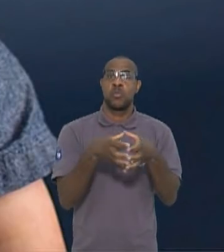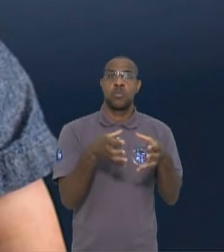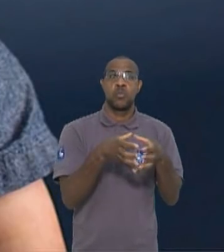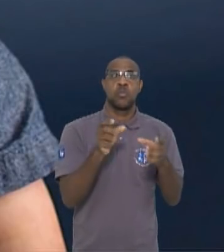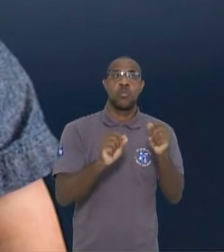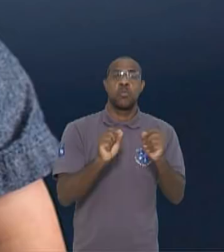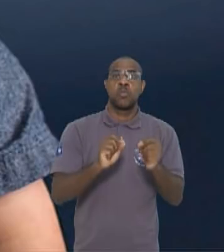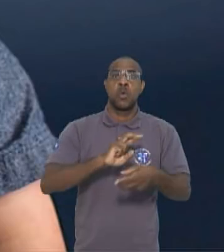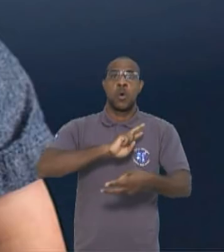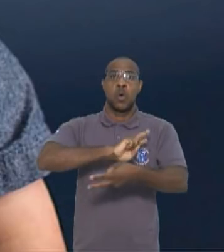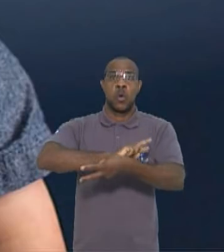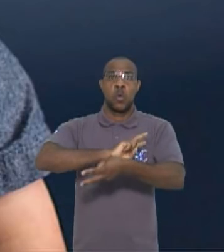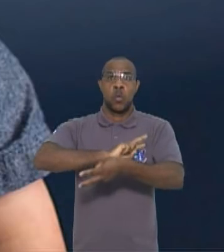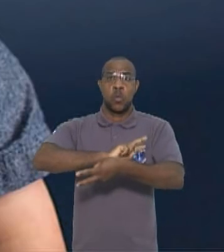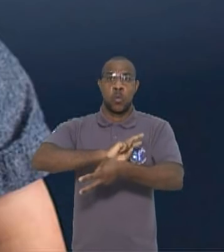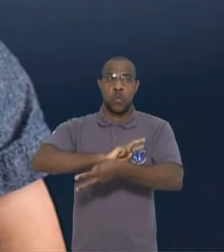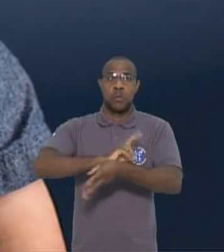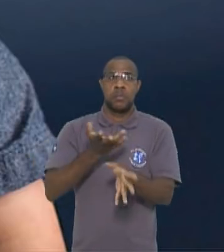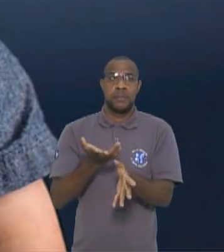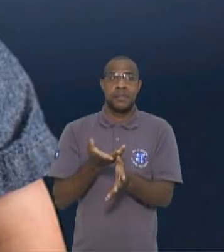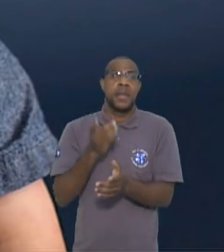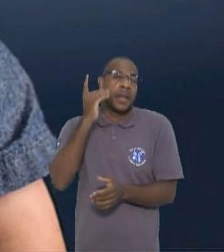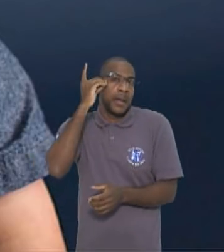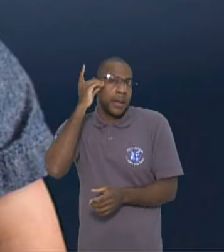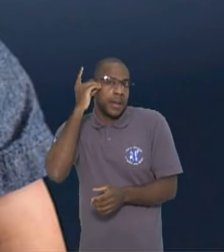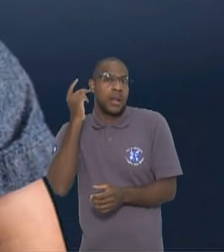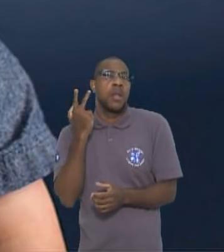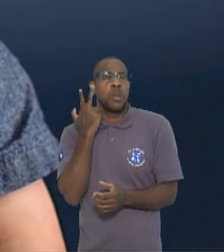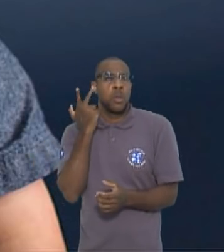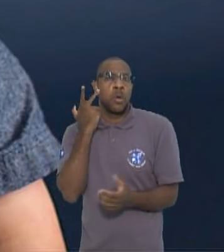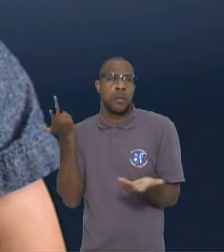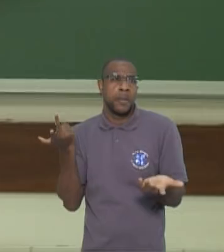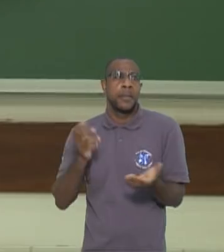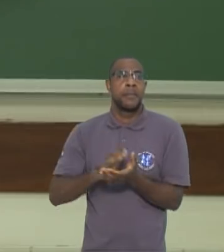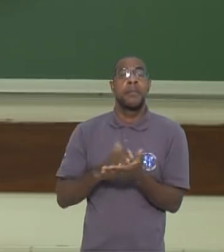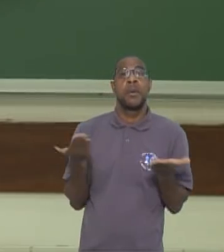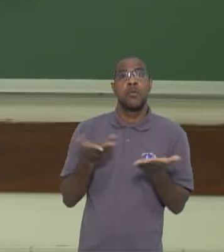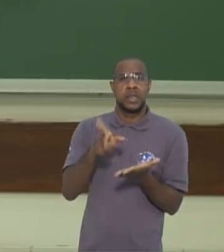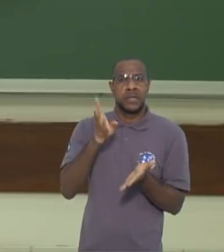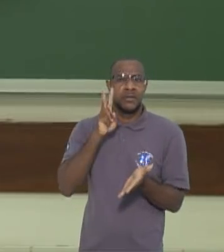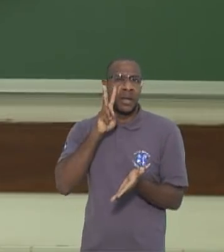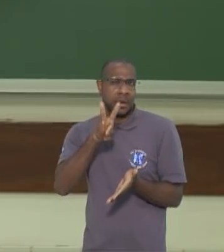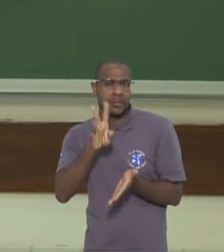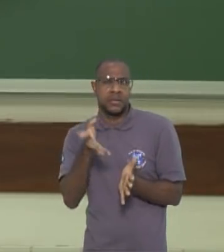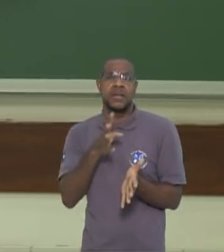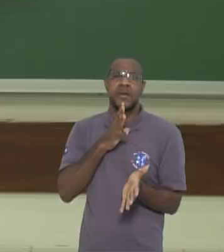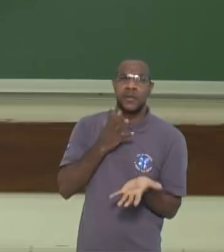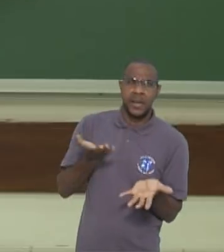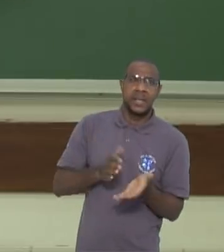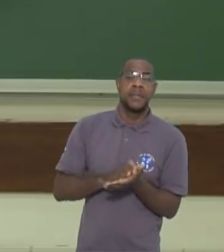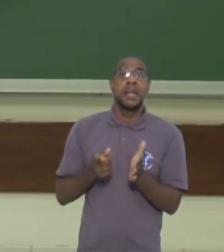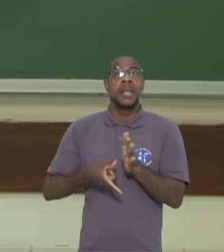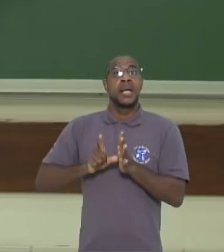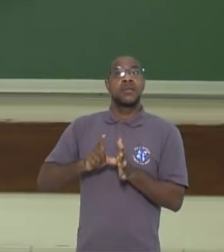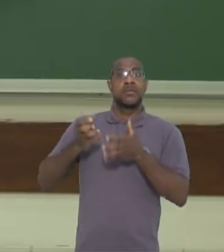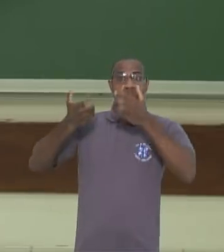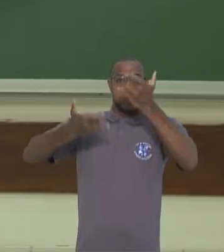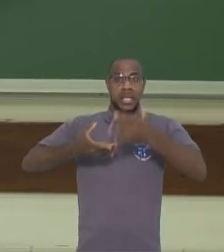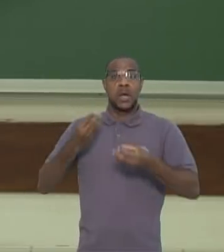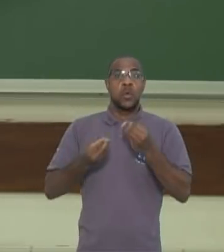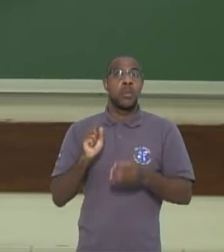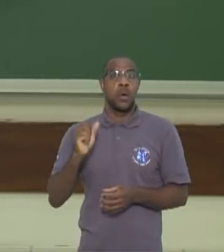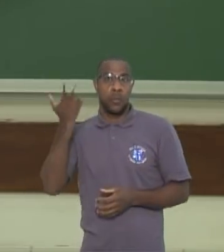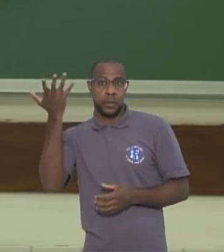a síndrome mais comum, as que vocês provavelmente já ouviram falar, mas antes a gente tem que explicar como é que elas ocorrem, tá? Então vamos pensar aqui